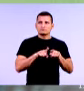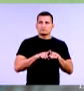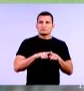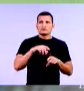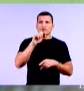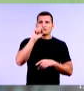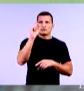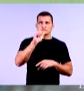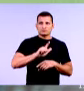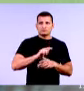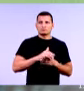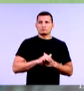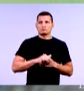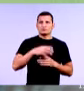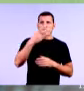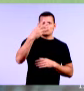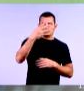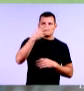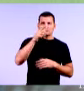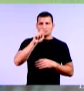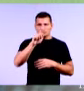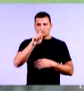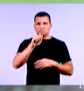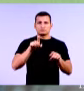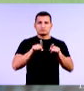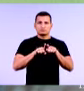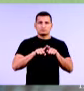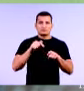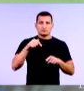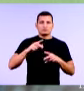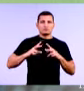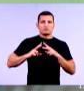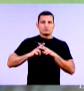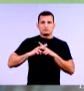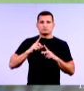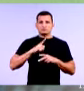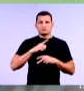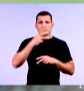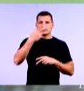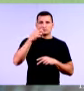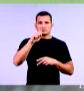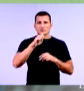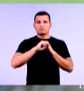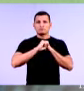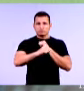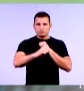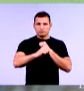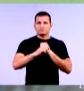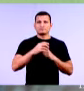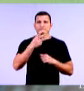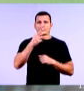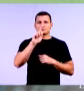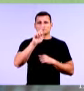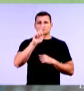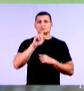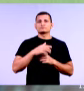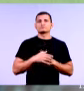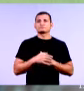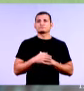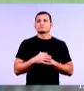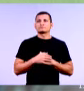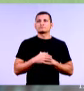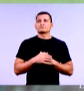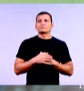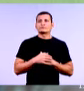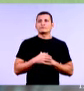gigabits, inclusive a Unir tem esse backbone aqui, né? Então, muito bem, obrigado, com 3 gigabits. Temos, então,